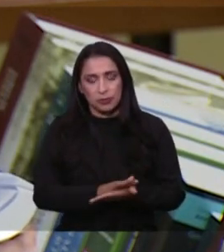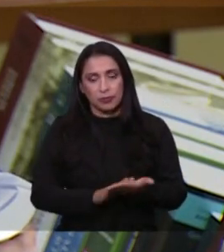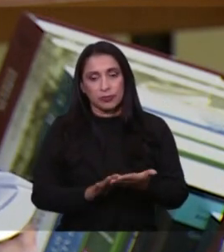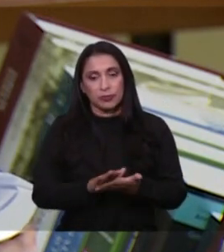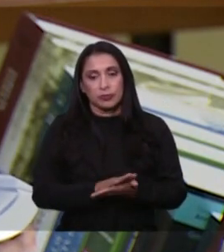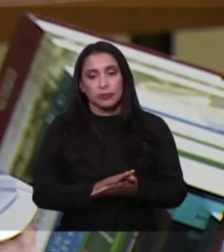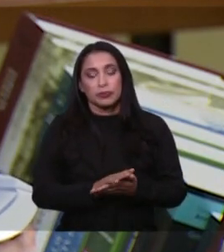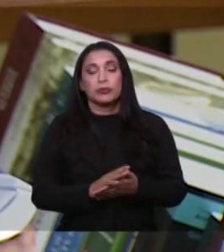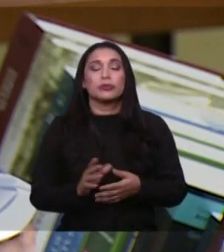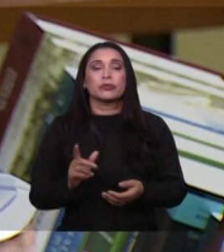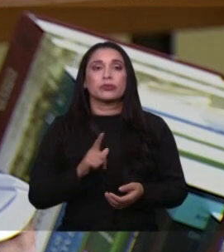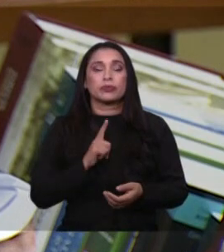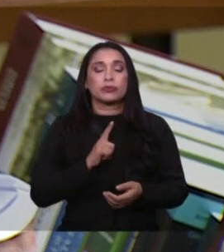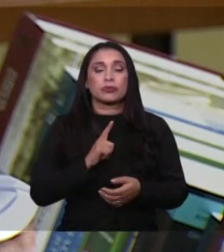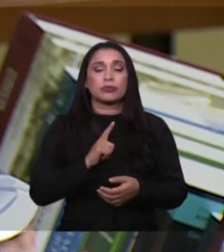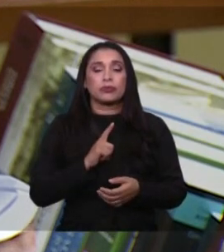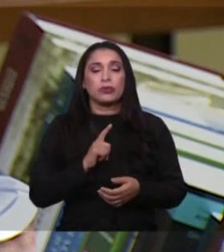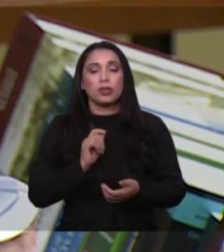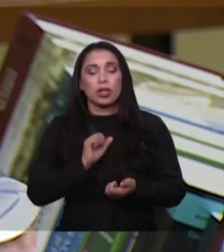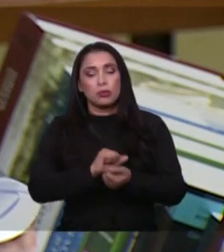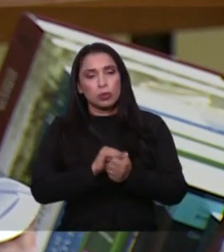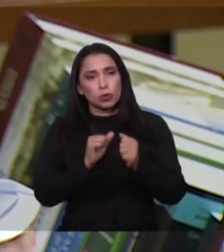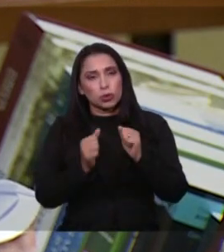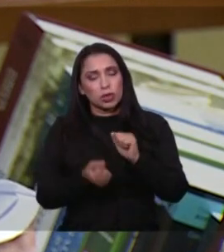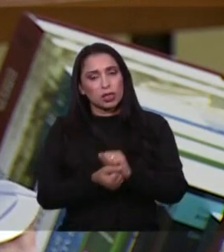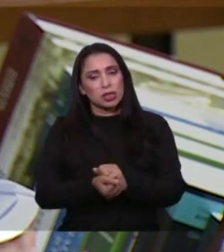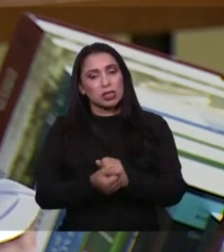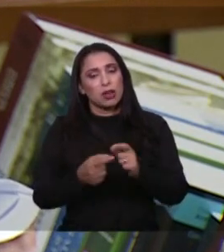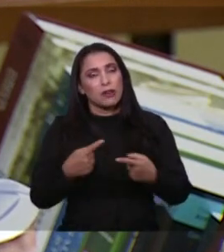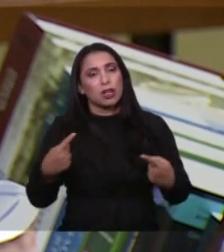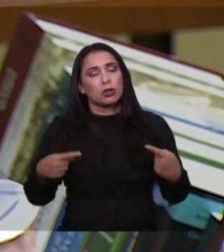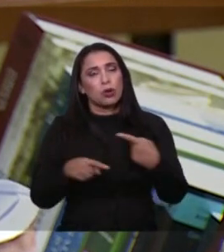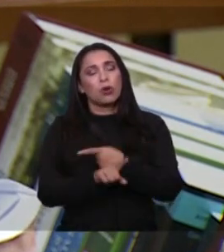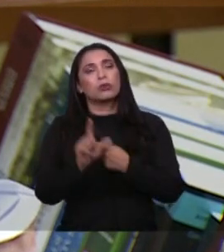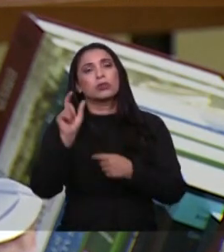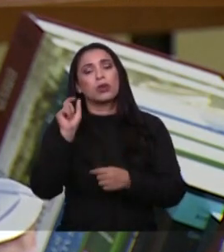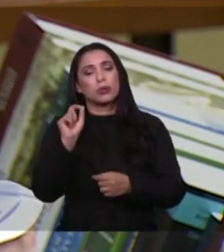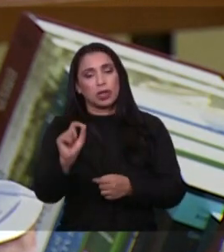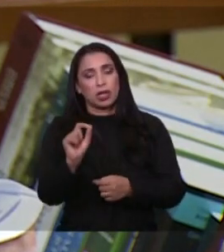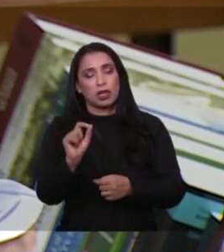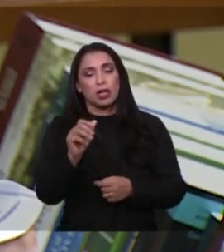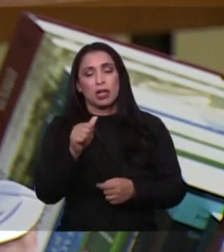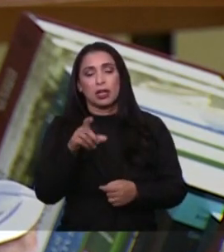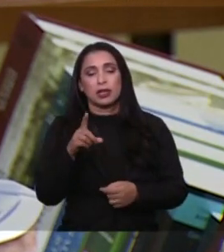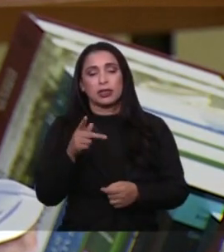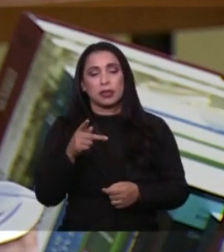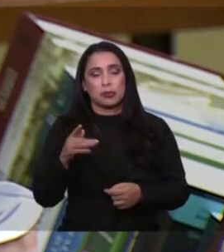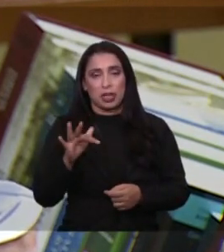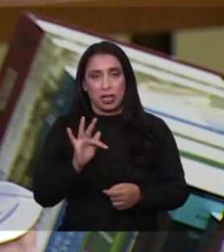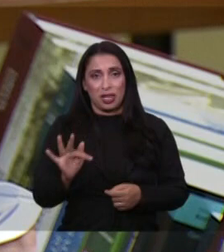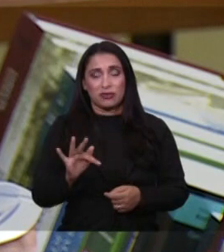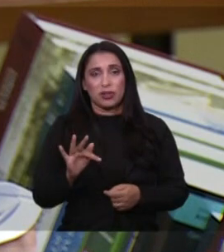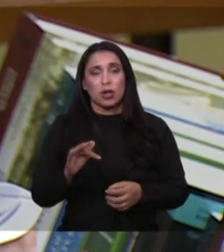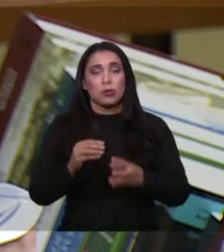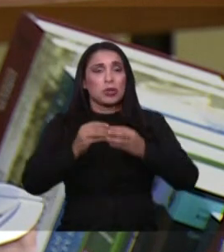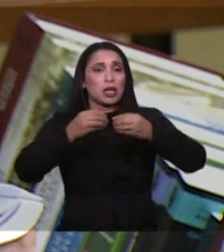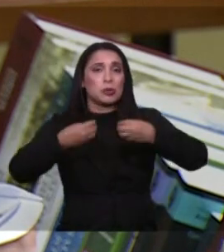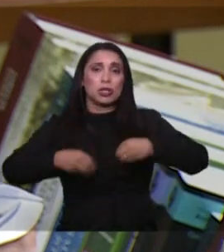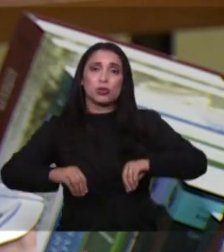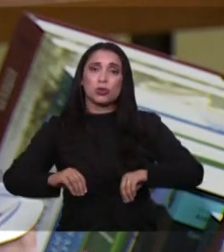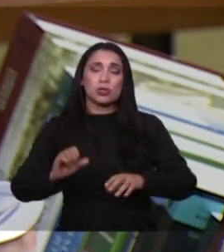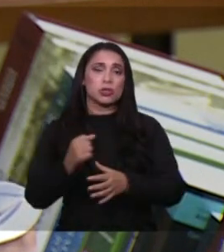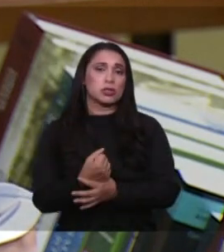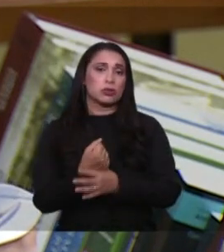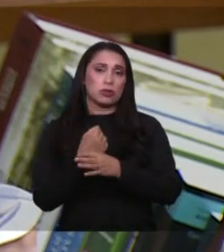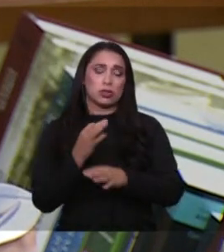Argumento que a modulação tardia, uma vez que contraria a decisão da DPF, traria muito mais prejuízo à segurança jurídica. Aduz, por